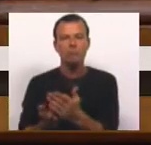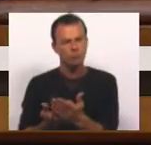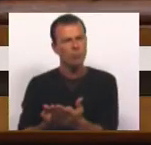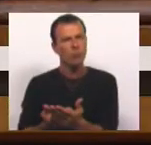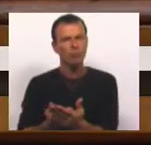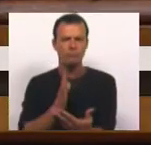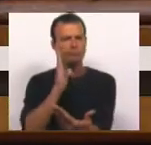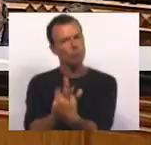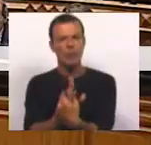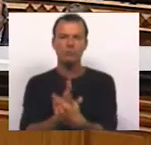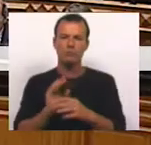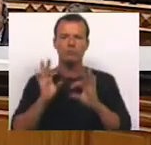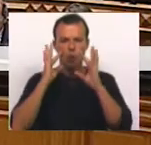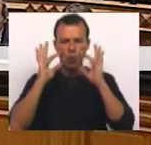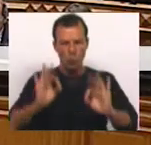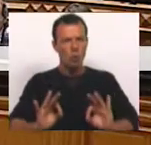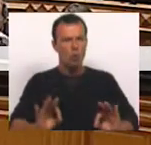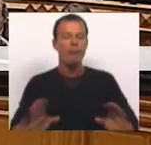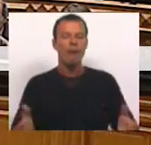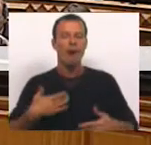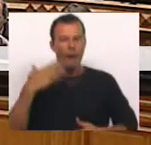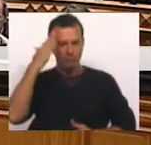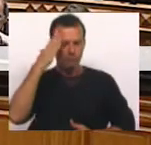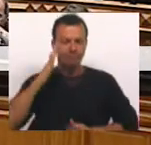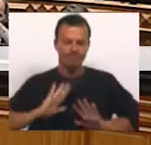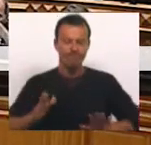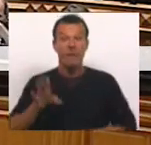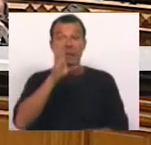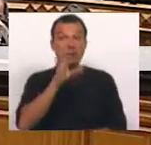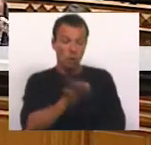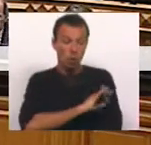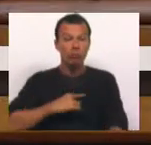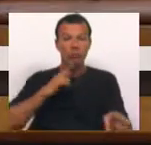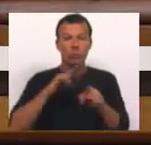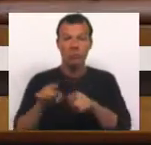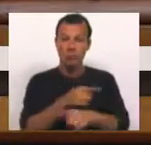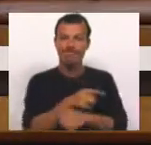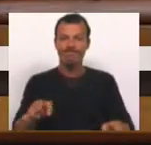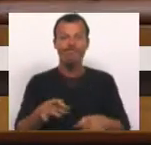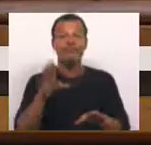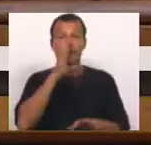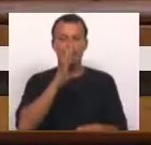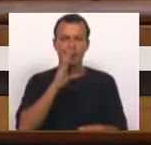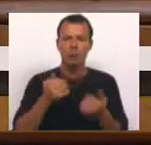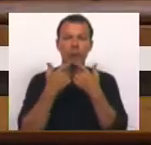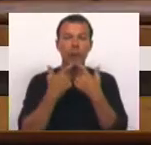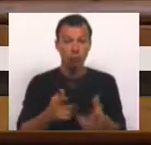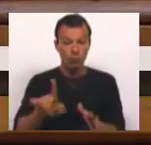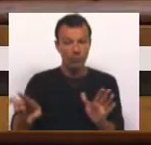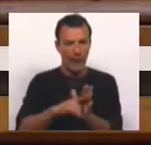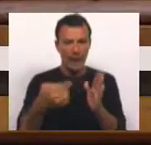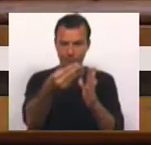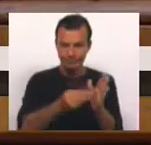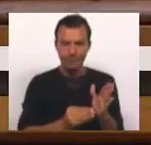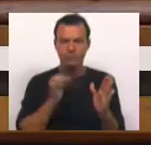e equilibrado. Senhoras e senhores deputados, se estiverem garantidos todos os pressupostos previstos na lei, é ao doente que